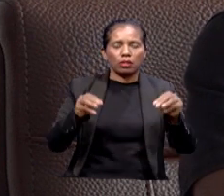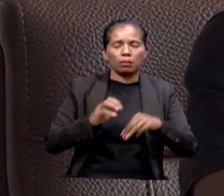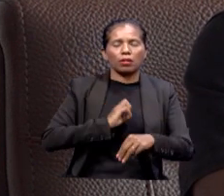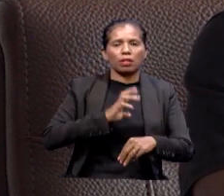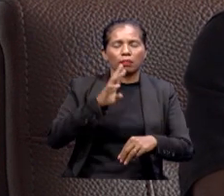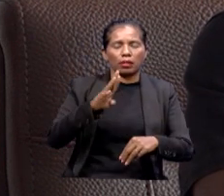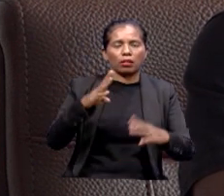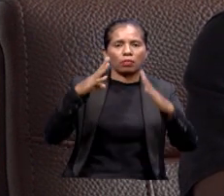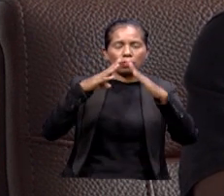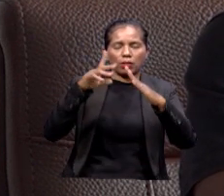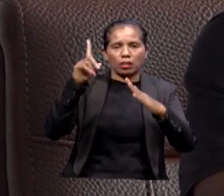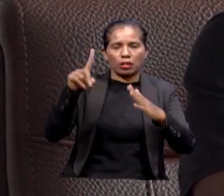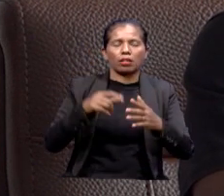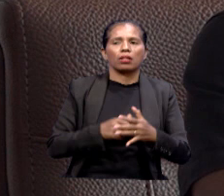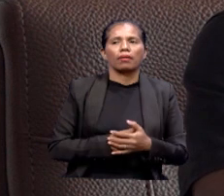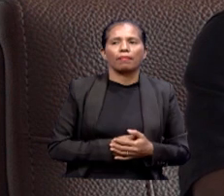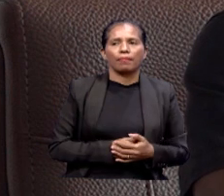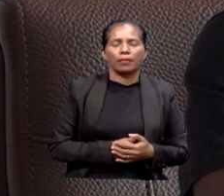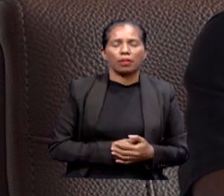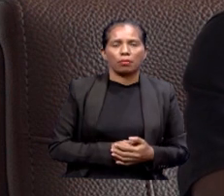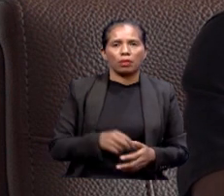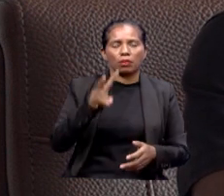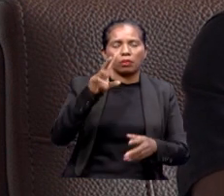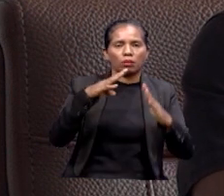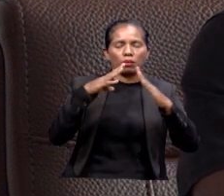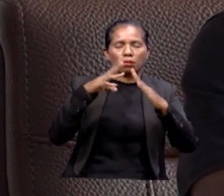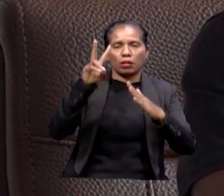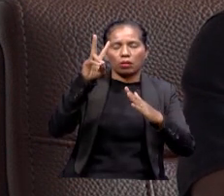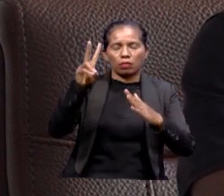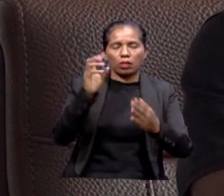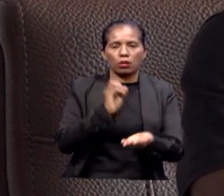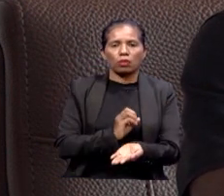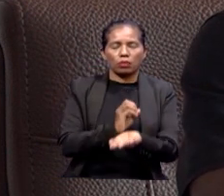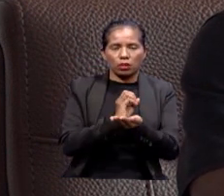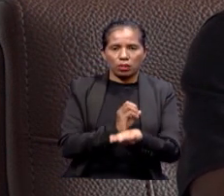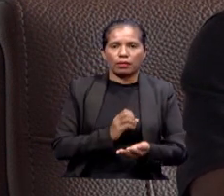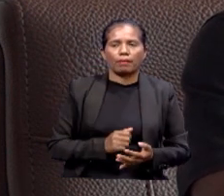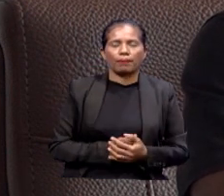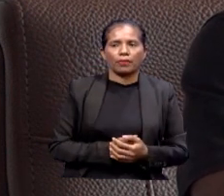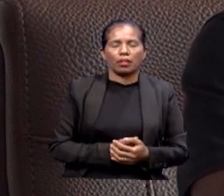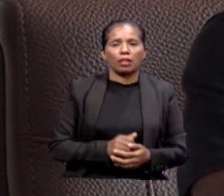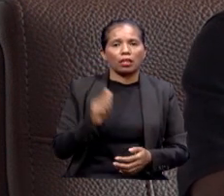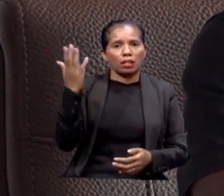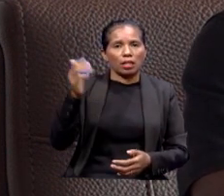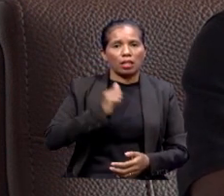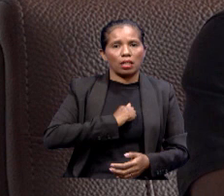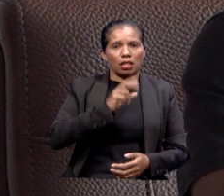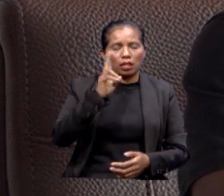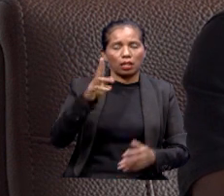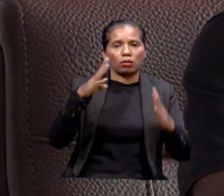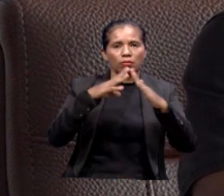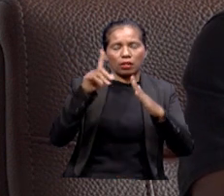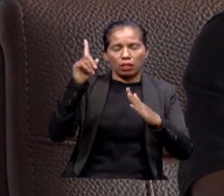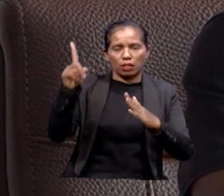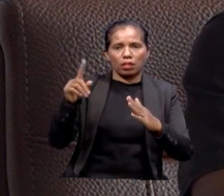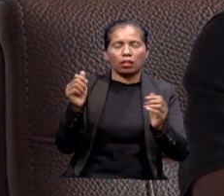no Rua Iha Raiwa. Iha Ailiu, Ide, no